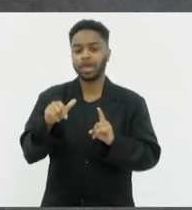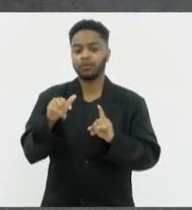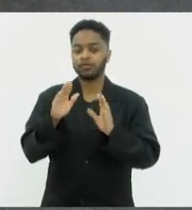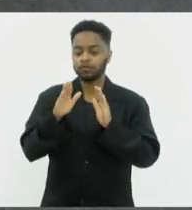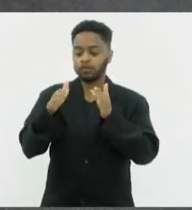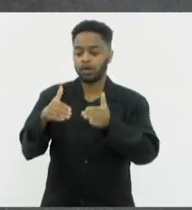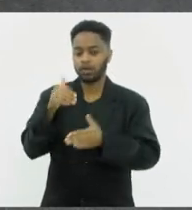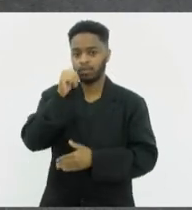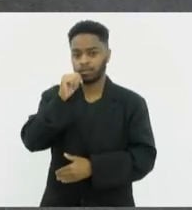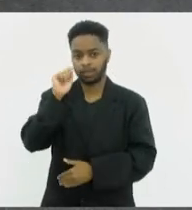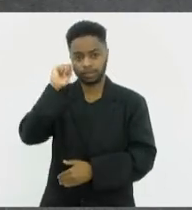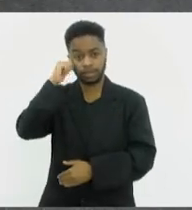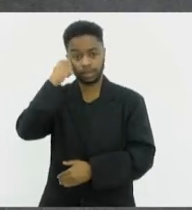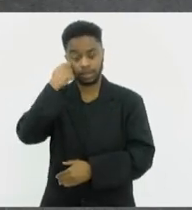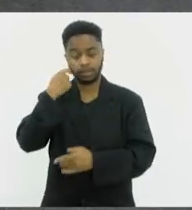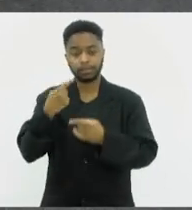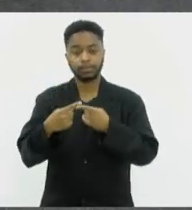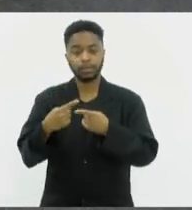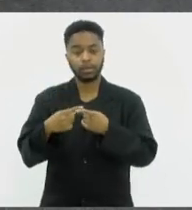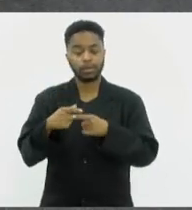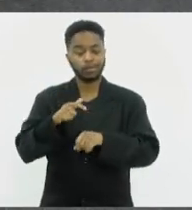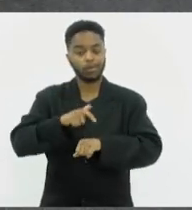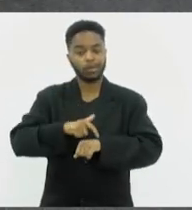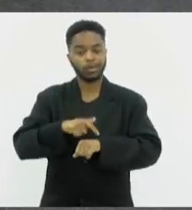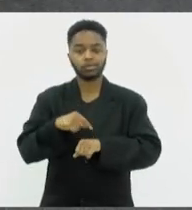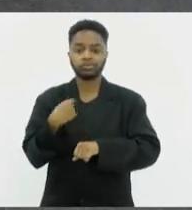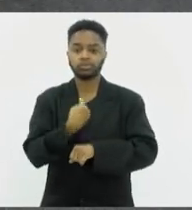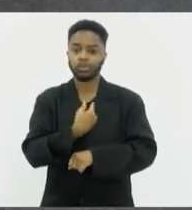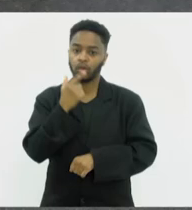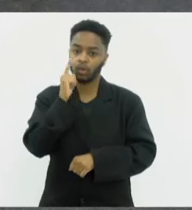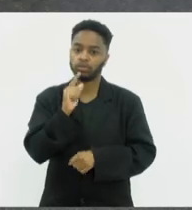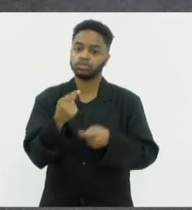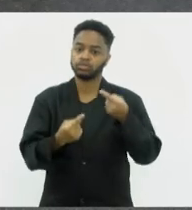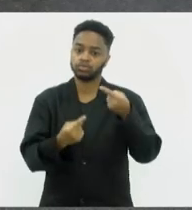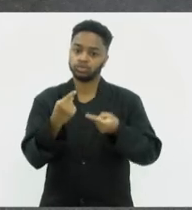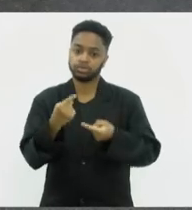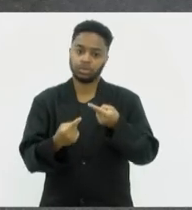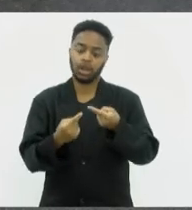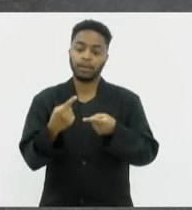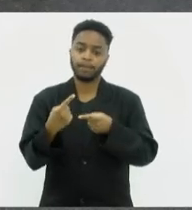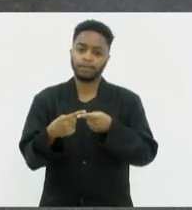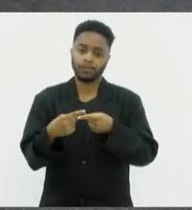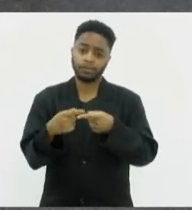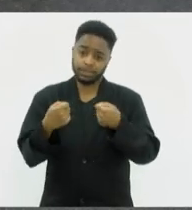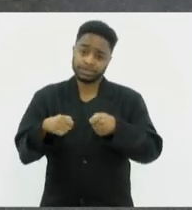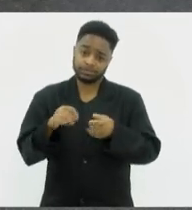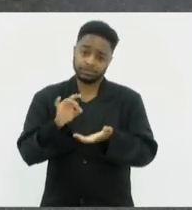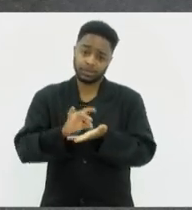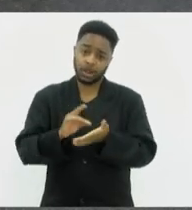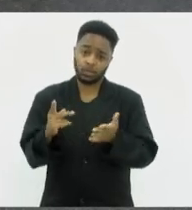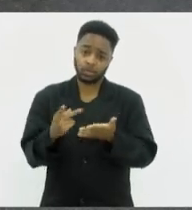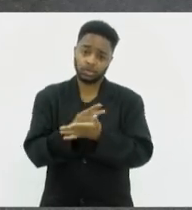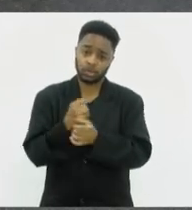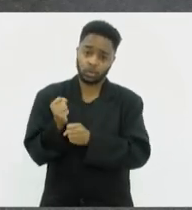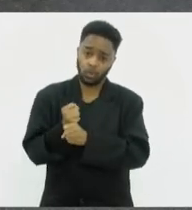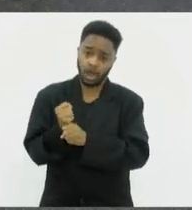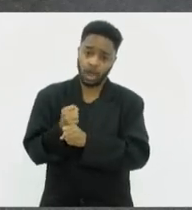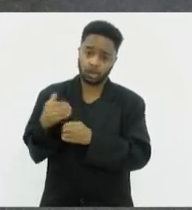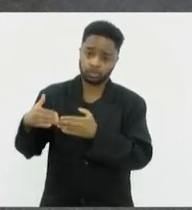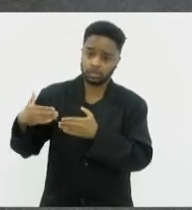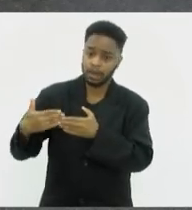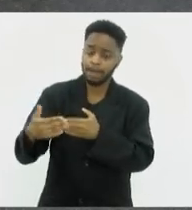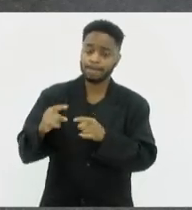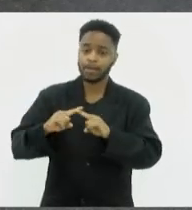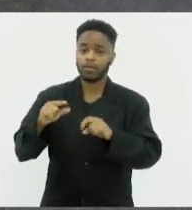Pretas, que é o momento onde se faz essa discussão, não que a discussão não tenha que acontecer o ano todo, mas é um momento